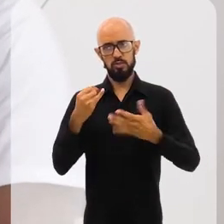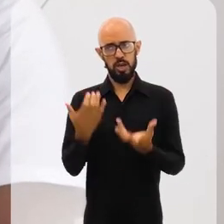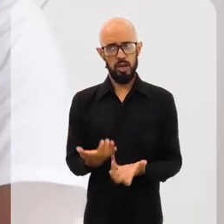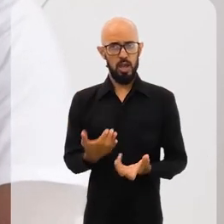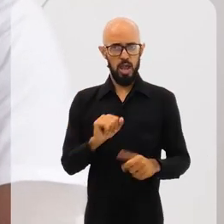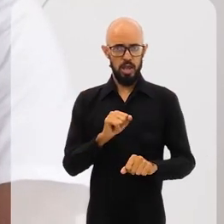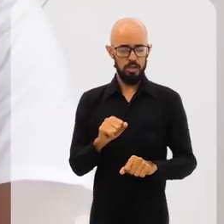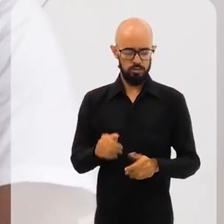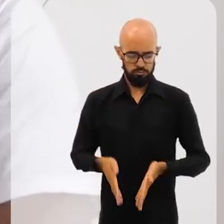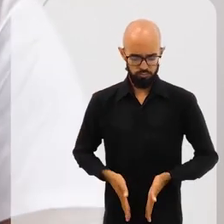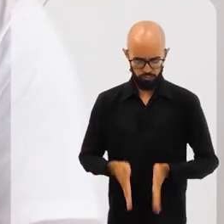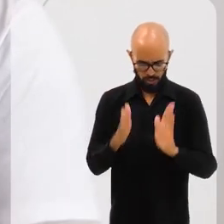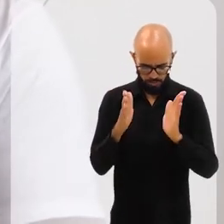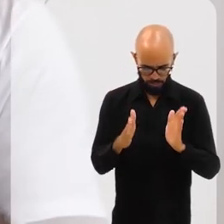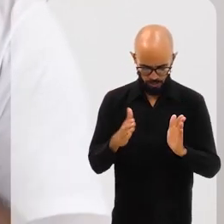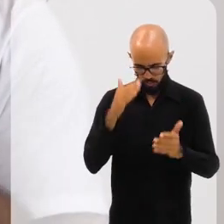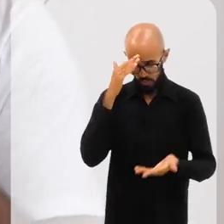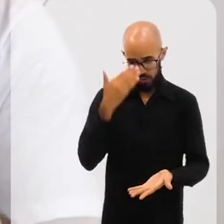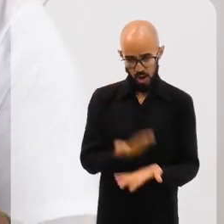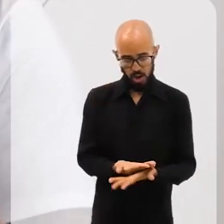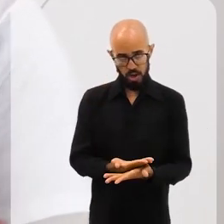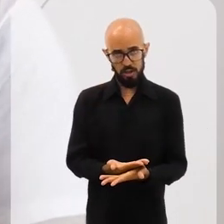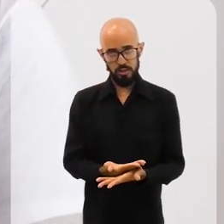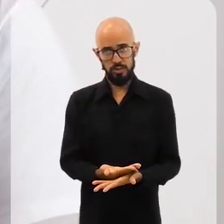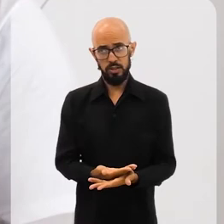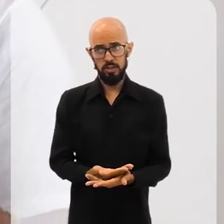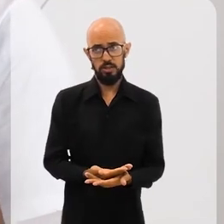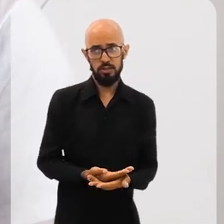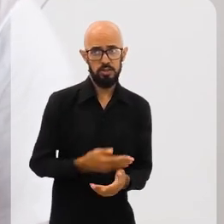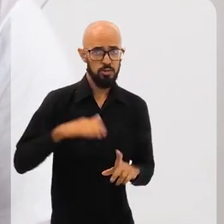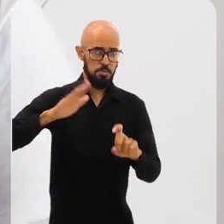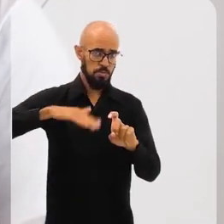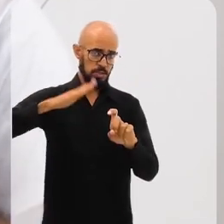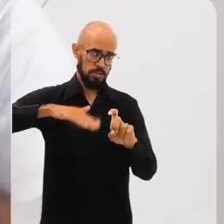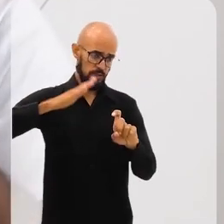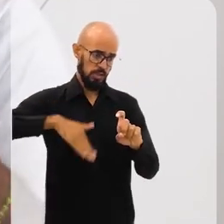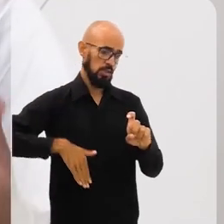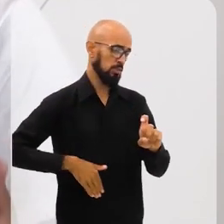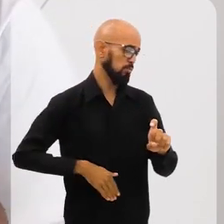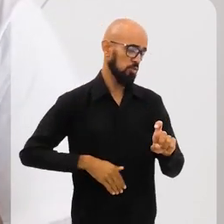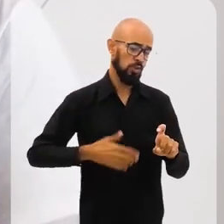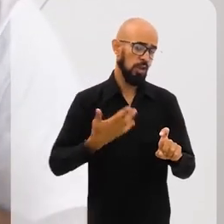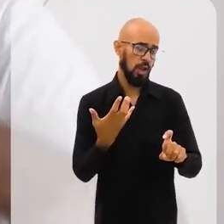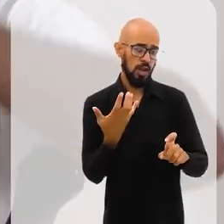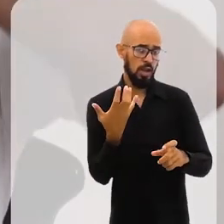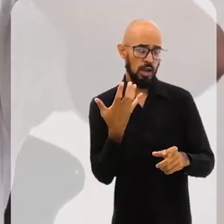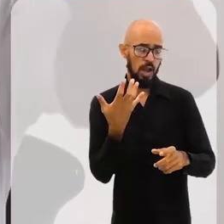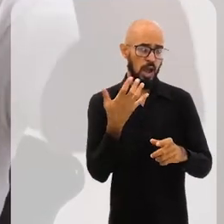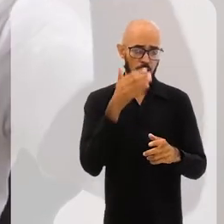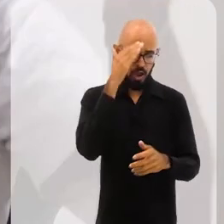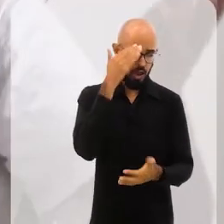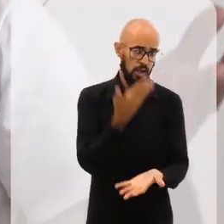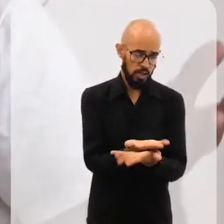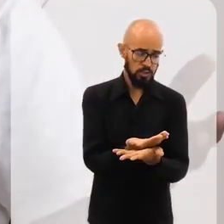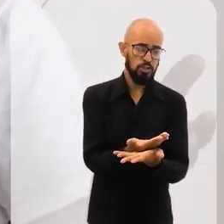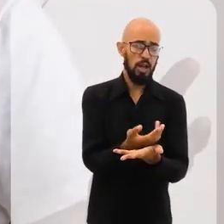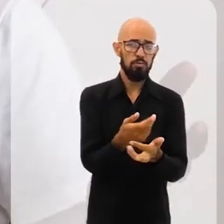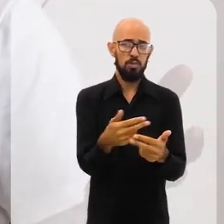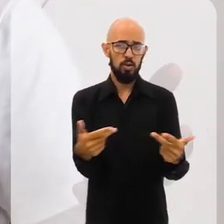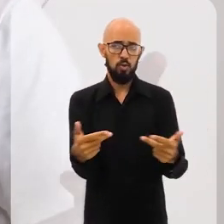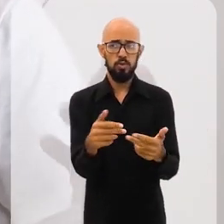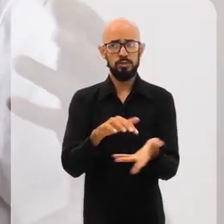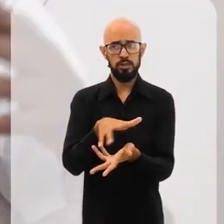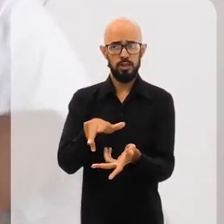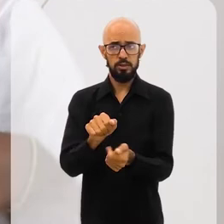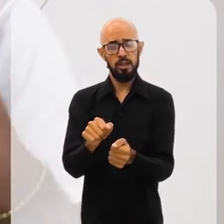evolução. Então, se você quiser seguir um caminho de crença, de misticismo, em acreditar que alguma coisa fora dessa